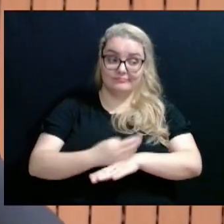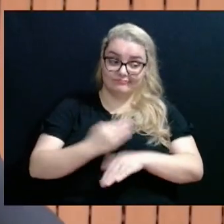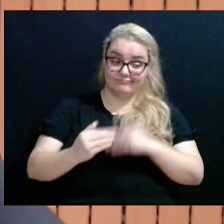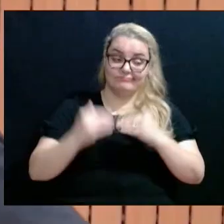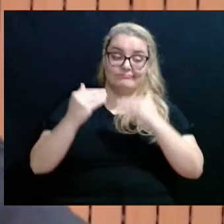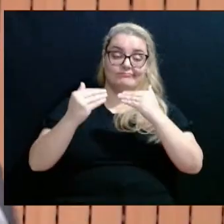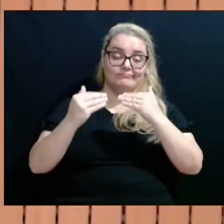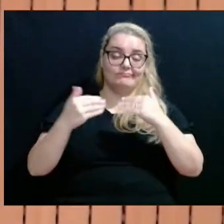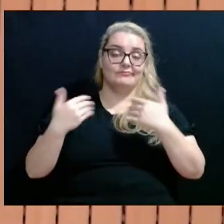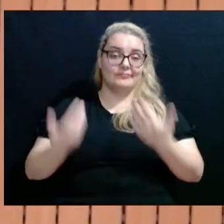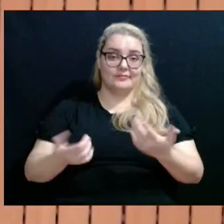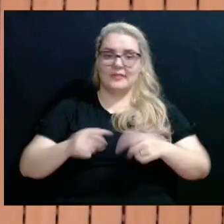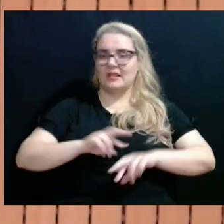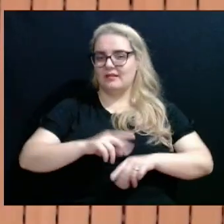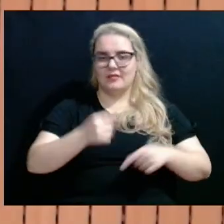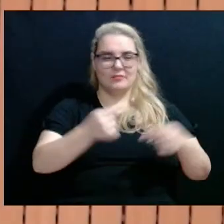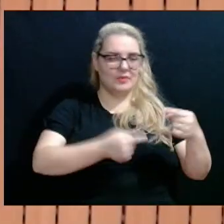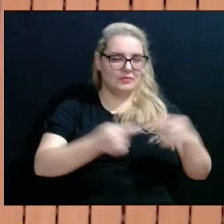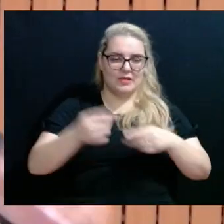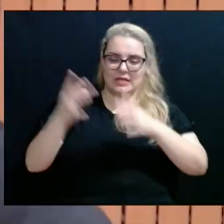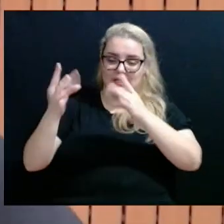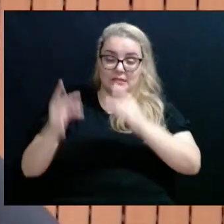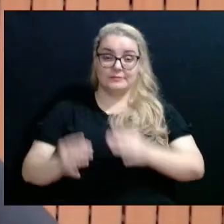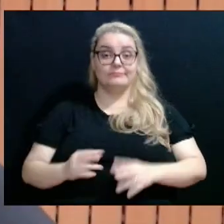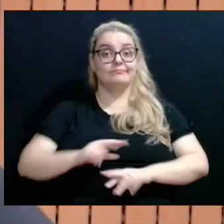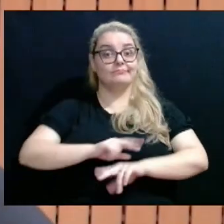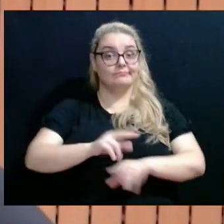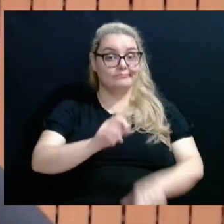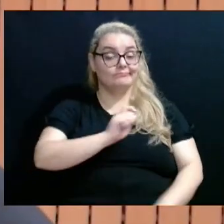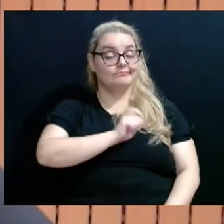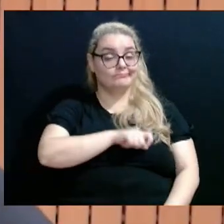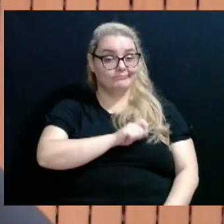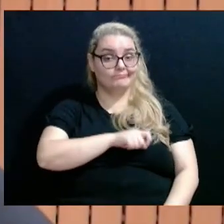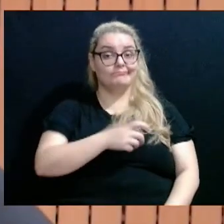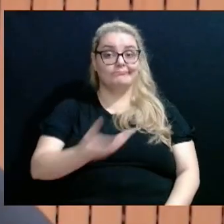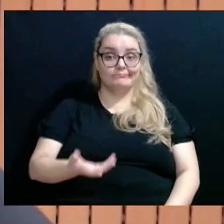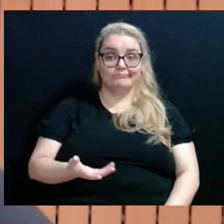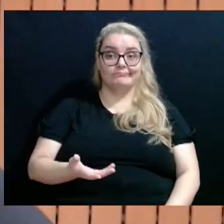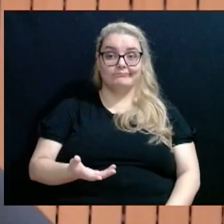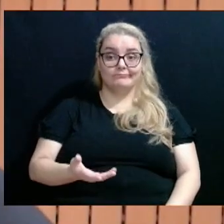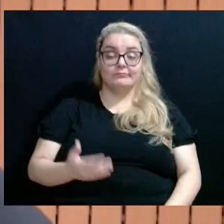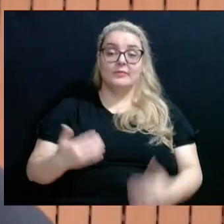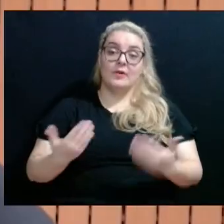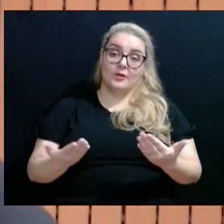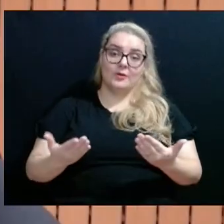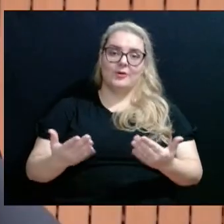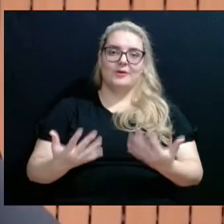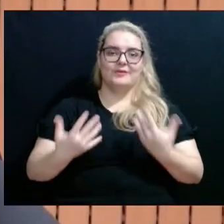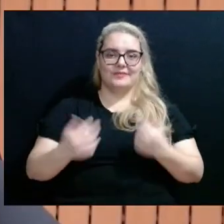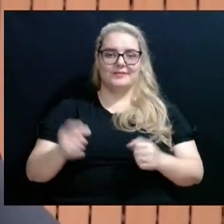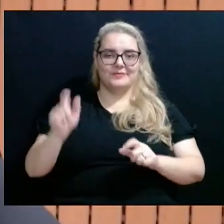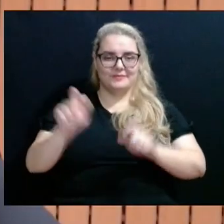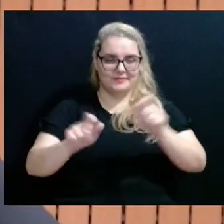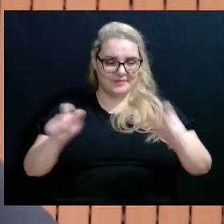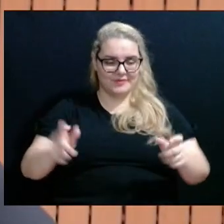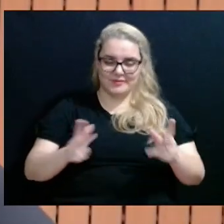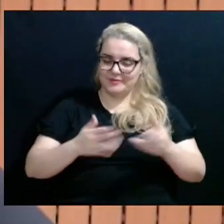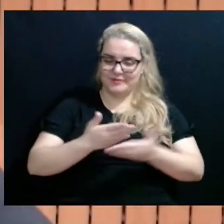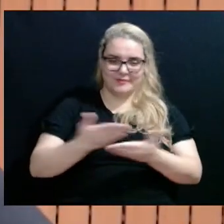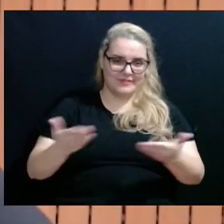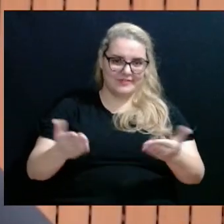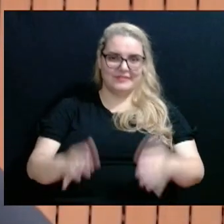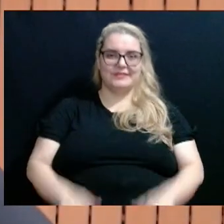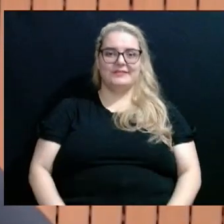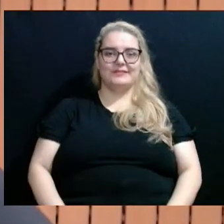Muitas polêmicas, muita maldade. Mas quando a gente recebe pessoas como vocês, num